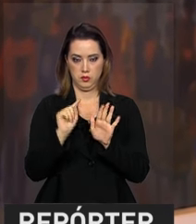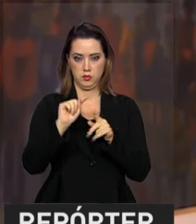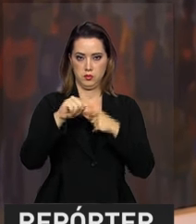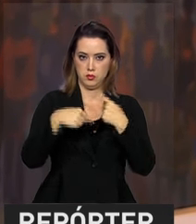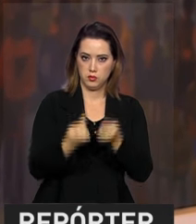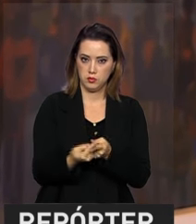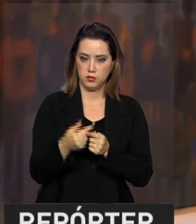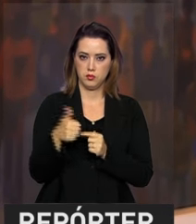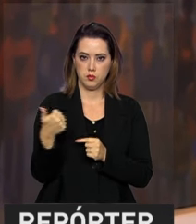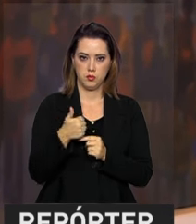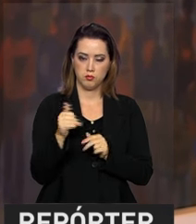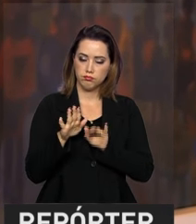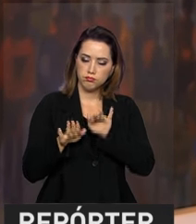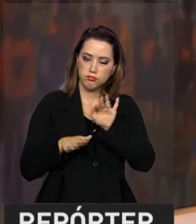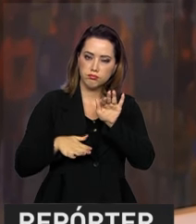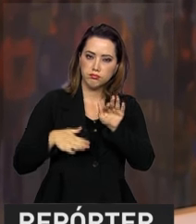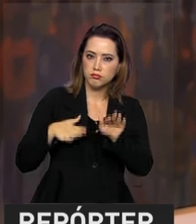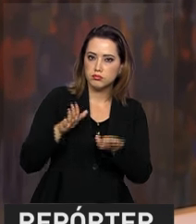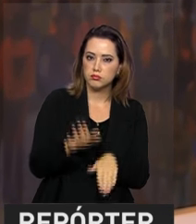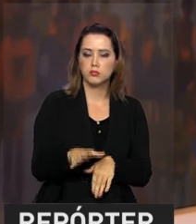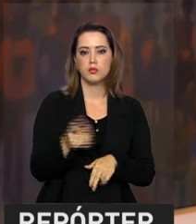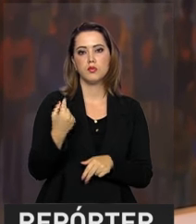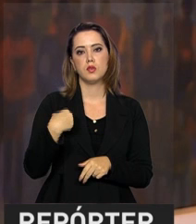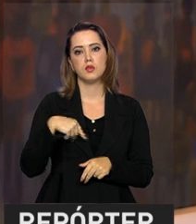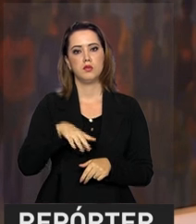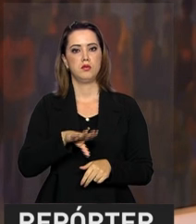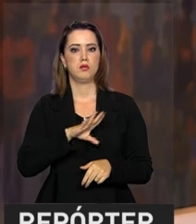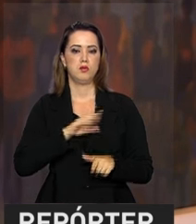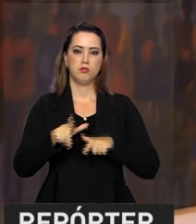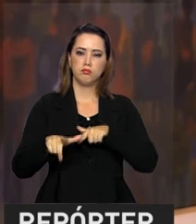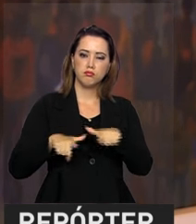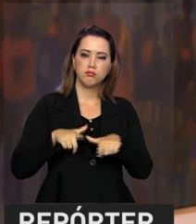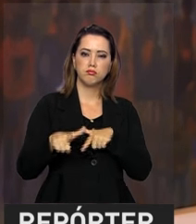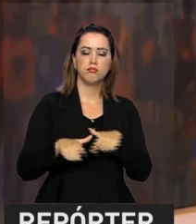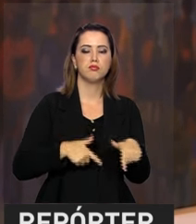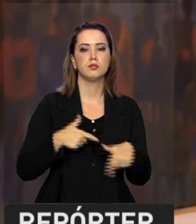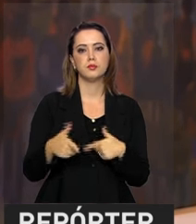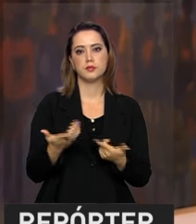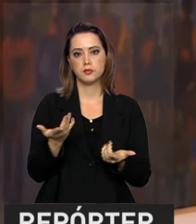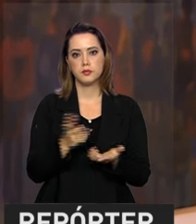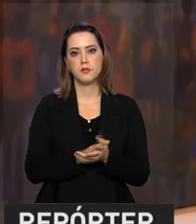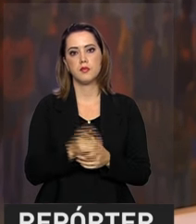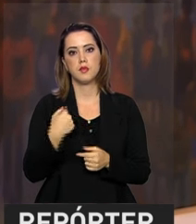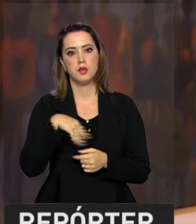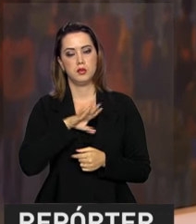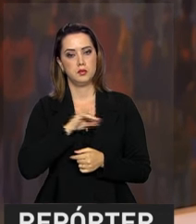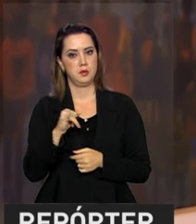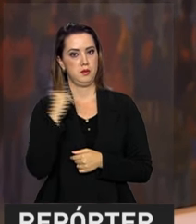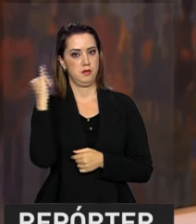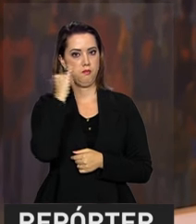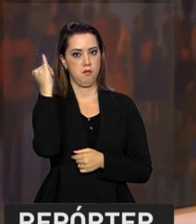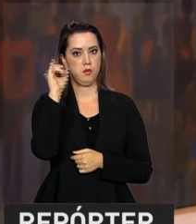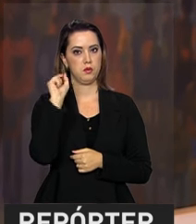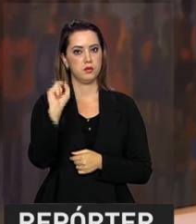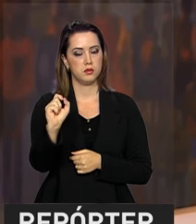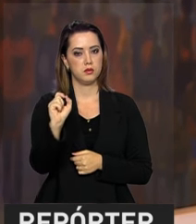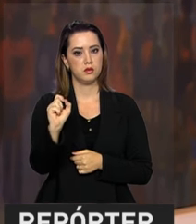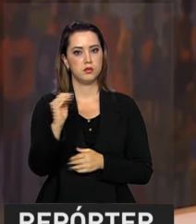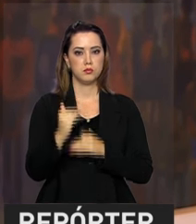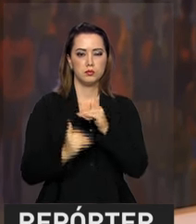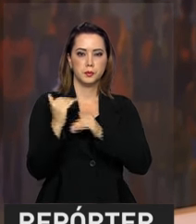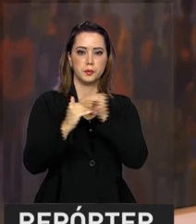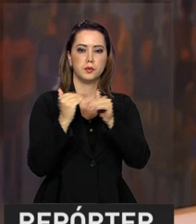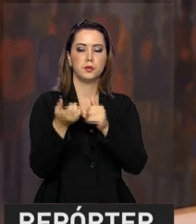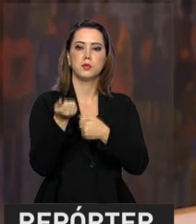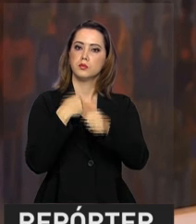primeiro passo para nós darmos seguimento naquilo que é o mais importante, que é a retomada do